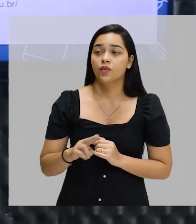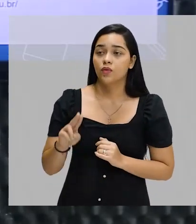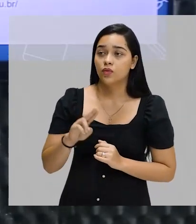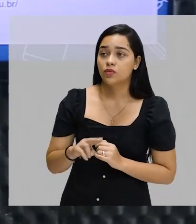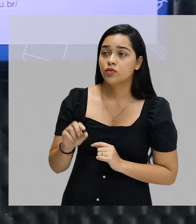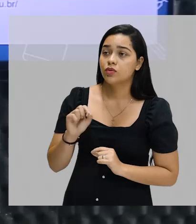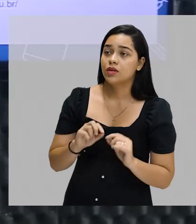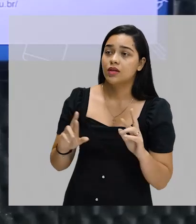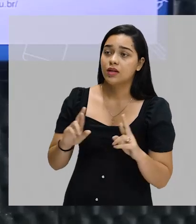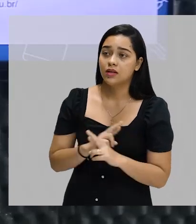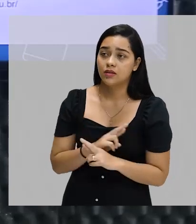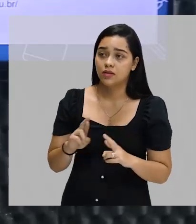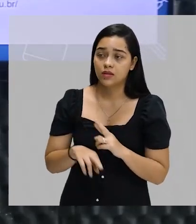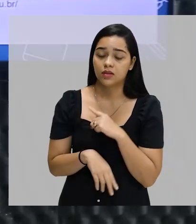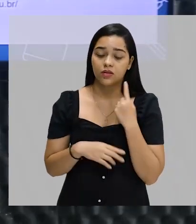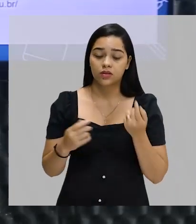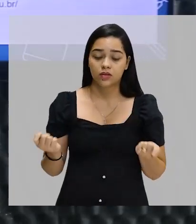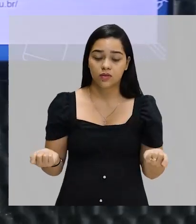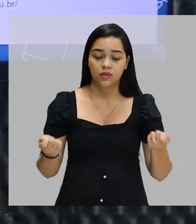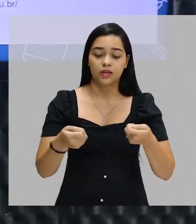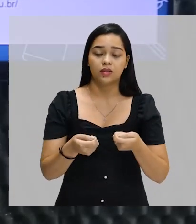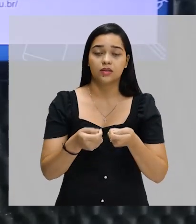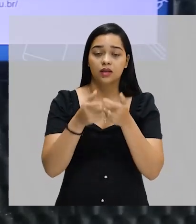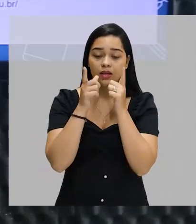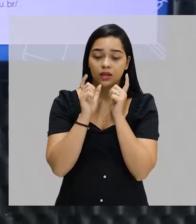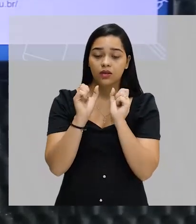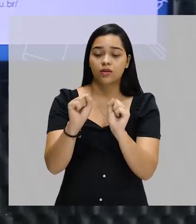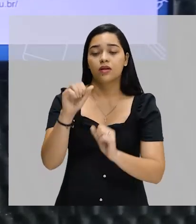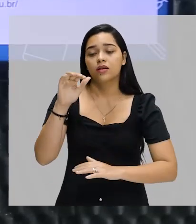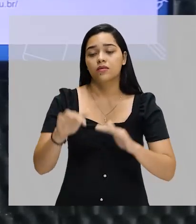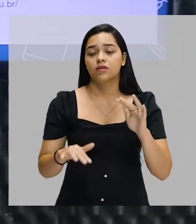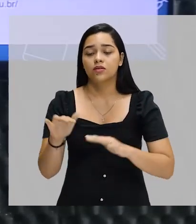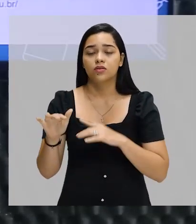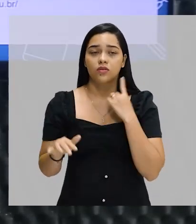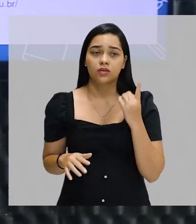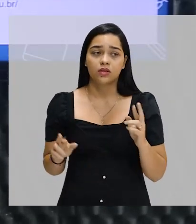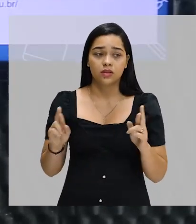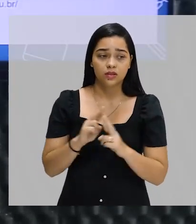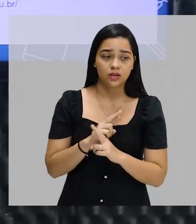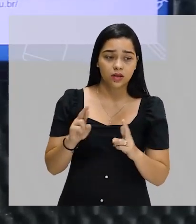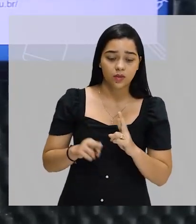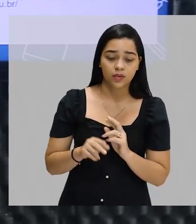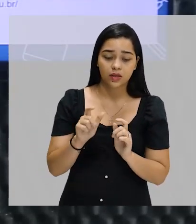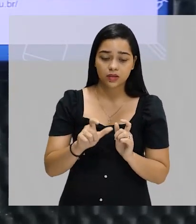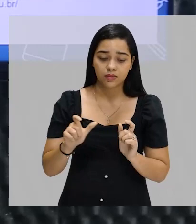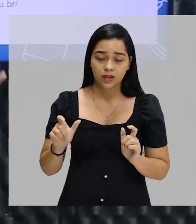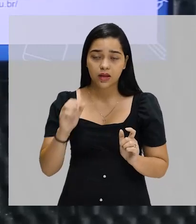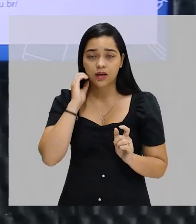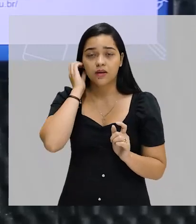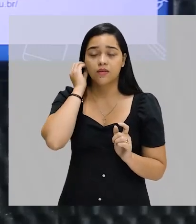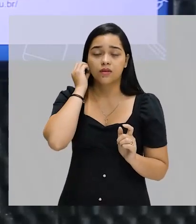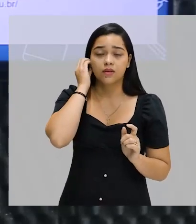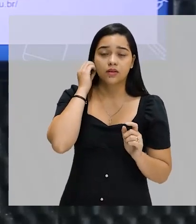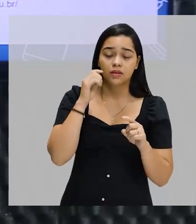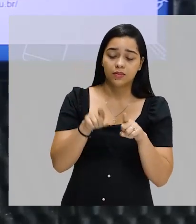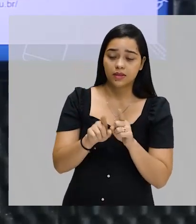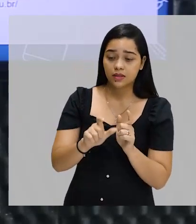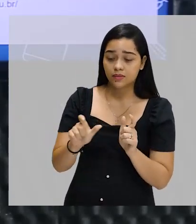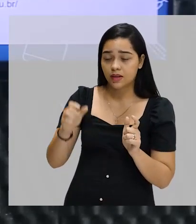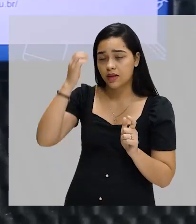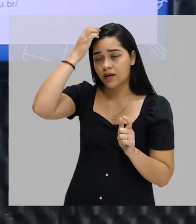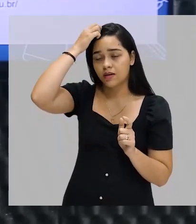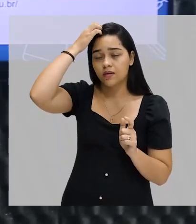preposições está relacionado à nossa competência linguística. Às vezes, nós relacionamos as palavras, e essas relações entre as